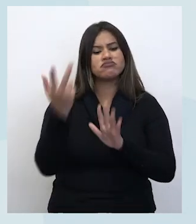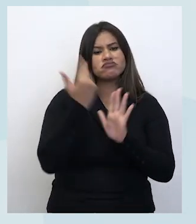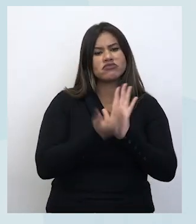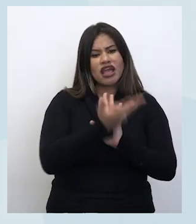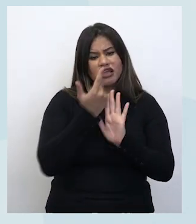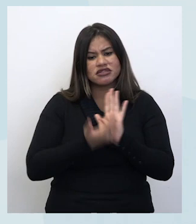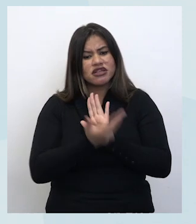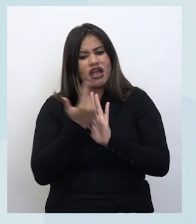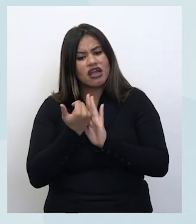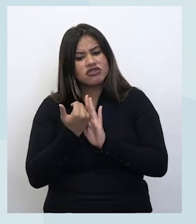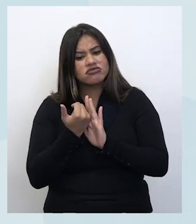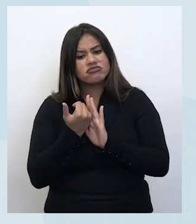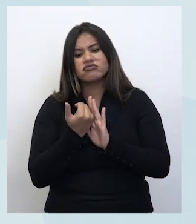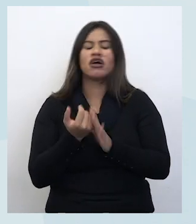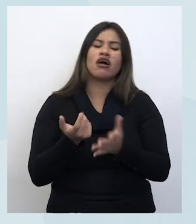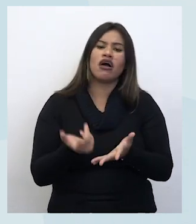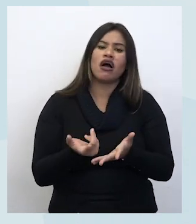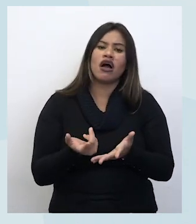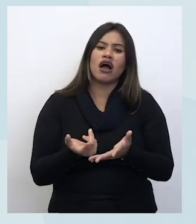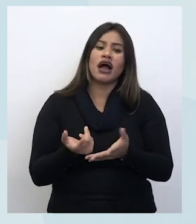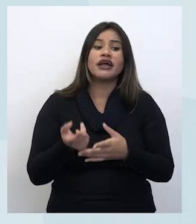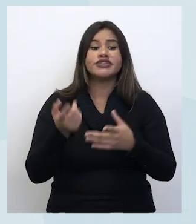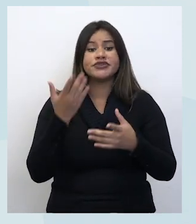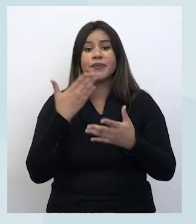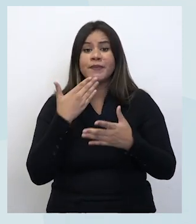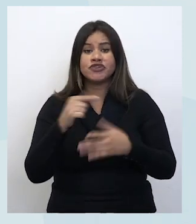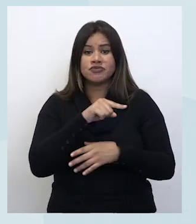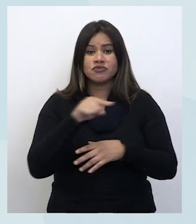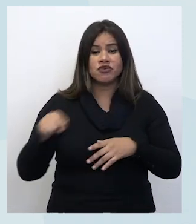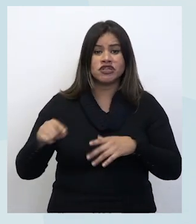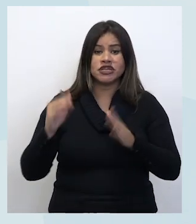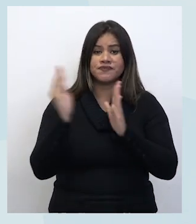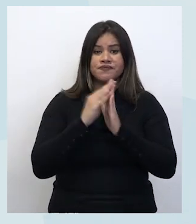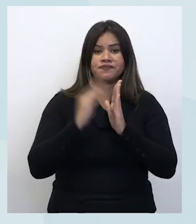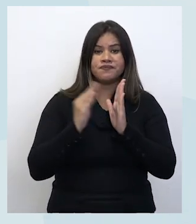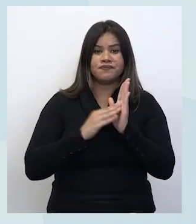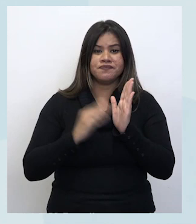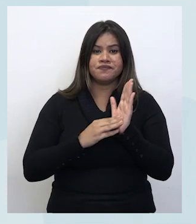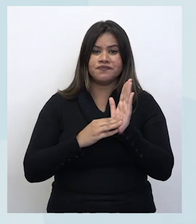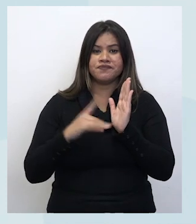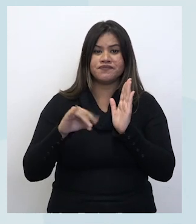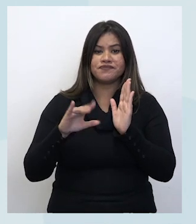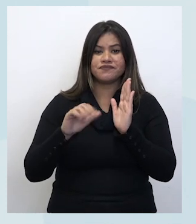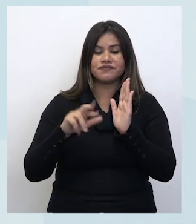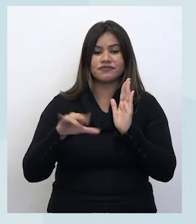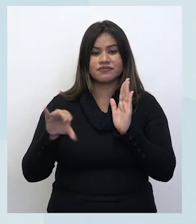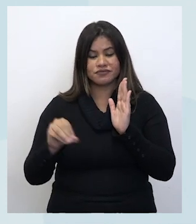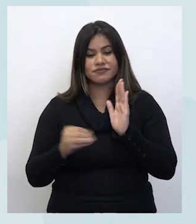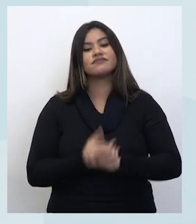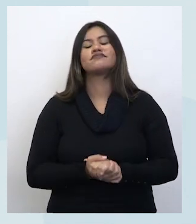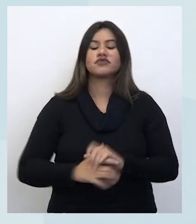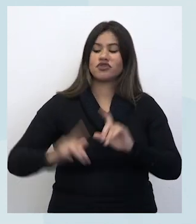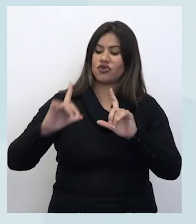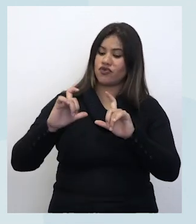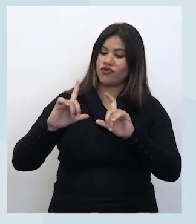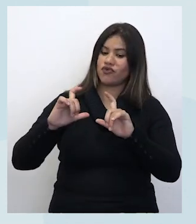E quando foi feito texto ou desenho, a gente pediu que vocês fizessem no diário de práticas e vivências e tirassem uma foto